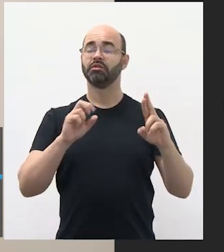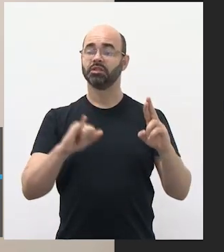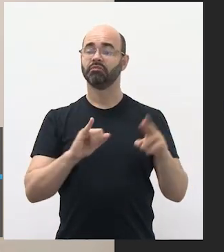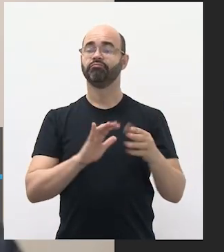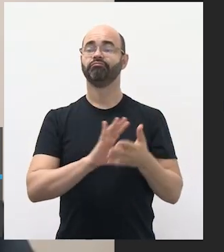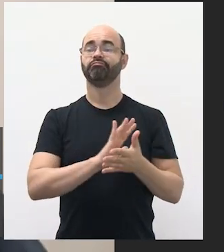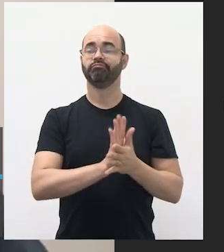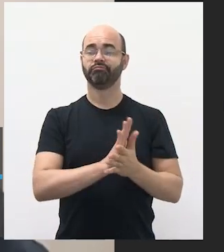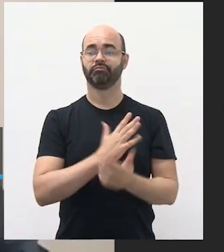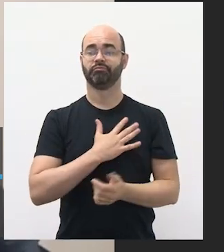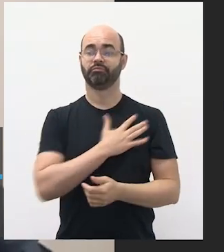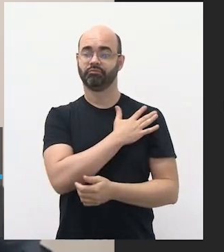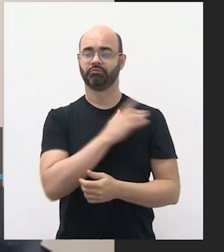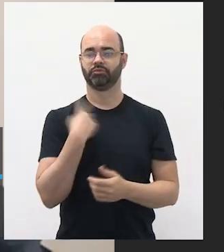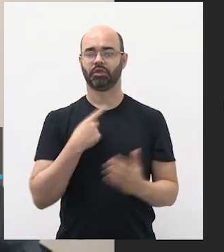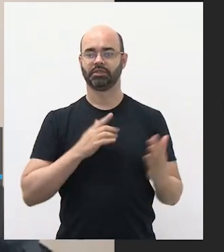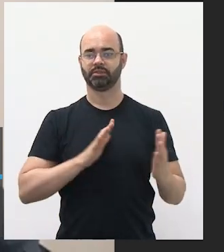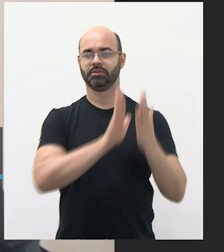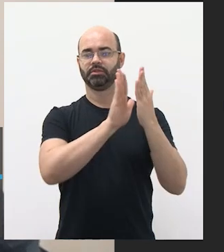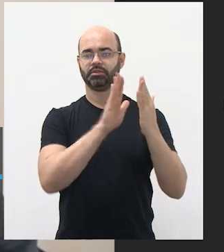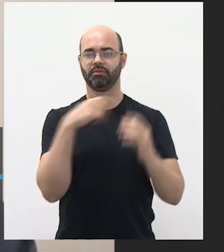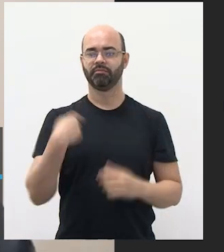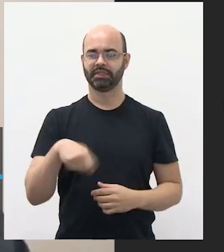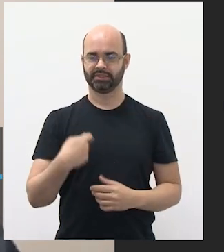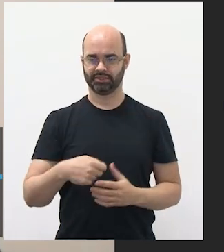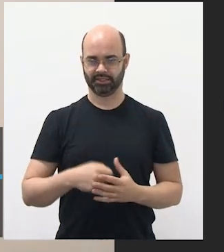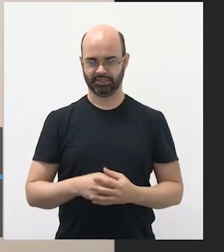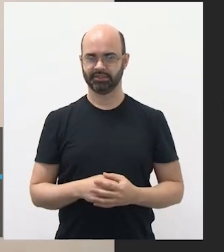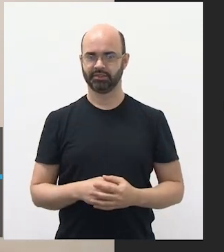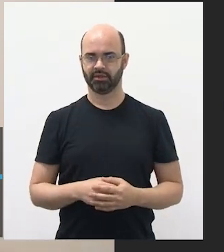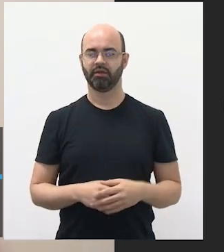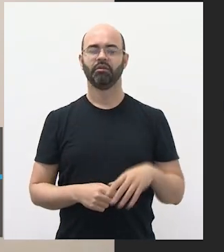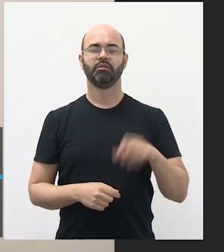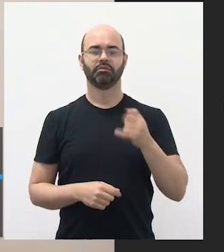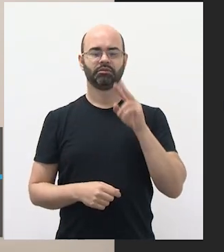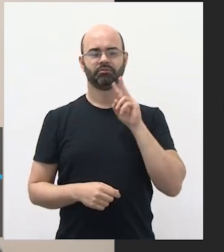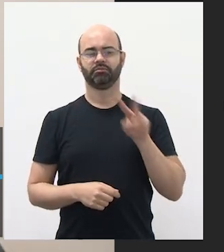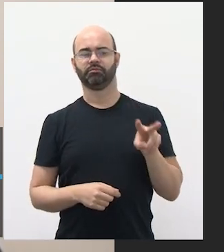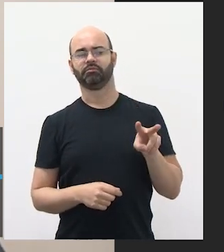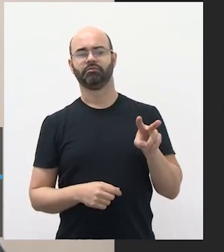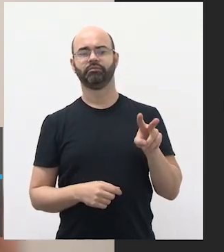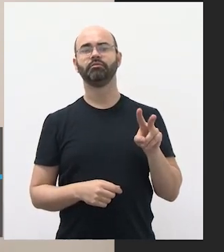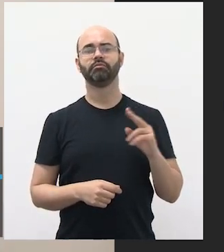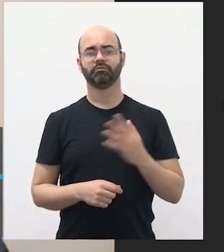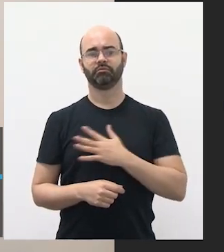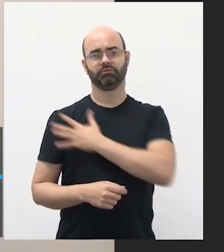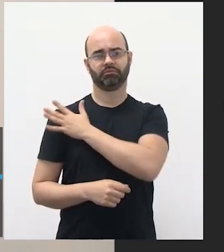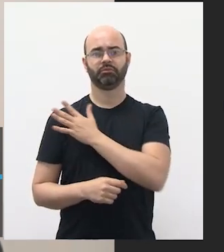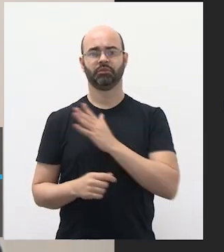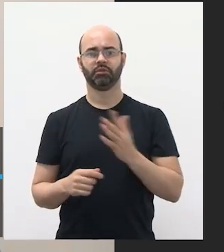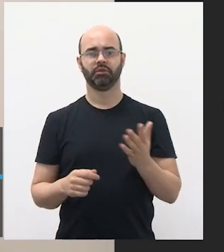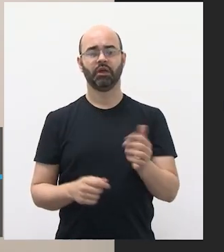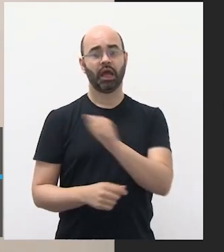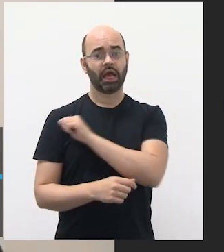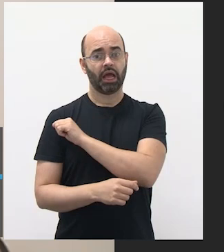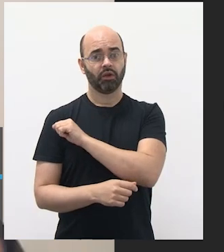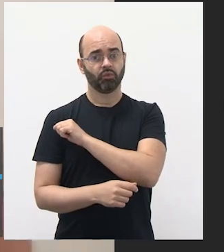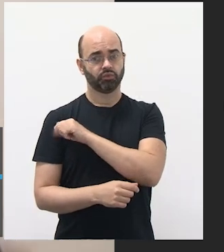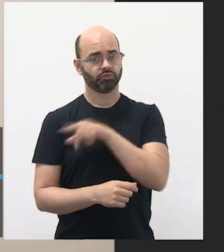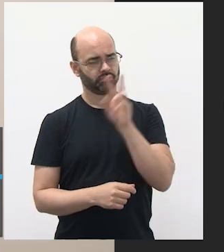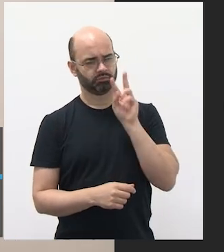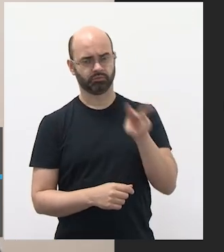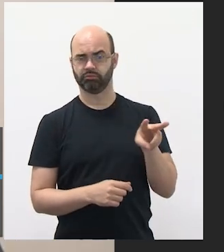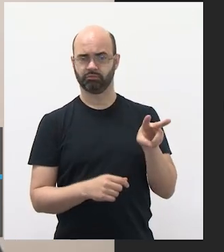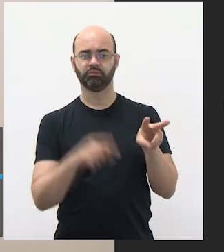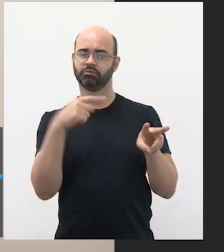discriminação. Então, se a gente percebe qualquer situação de preconceito e discriminação com esses nossos alunos, nosso papel aí é de também